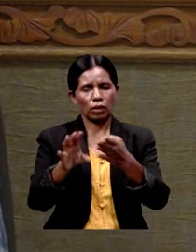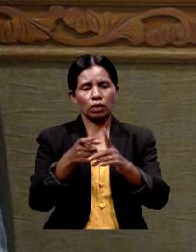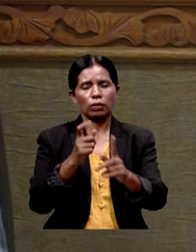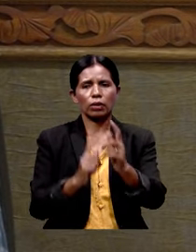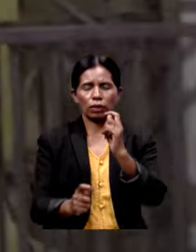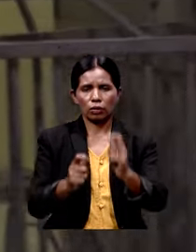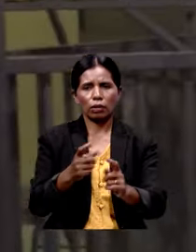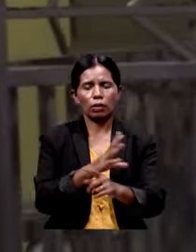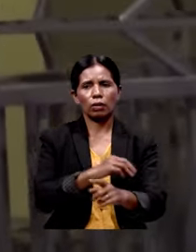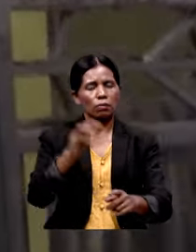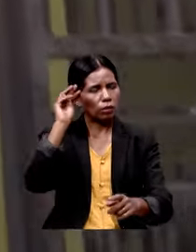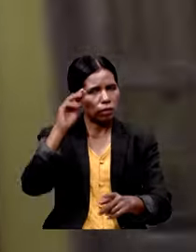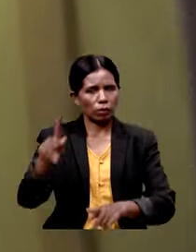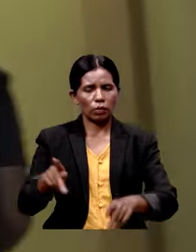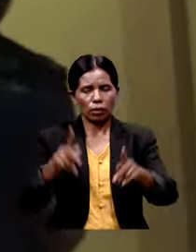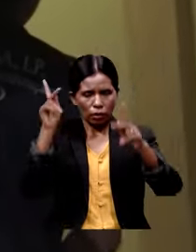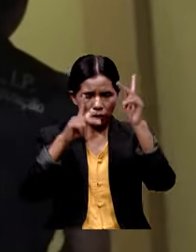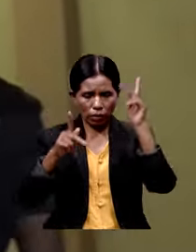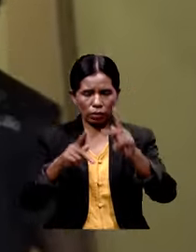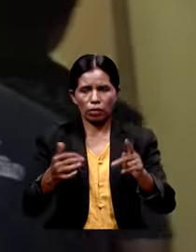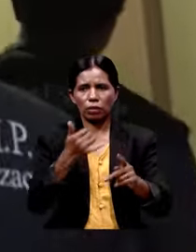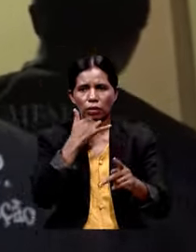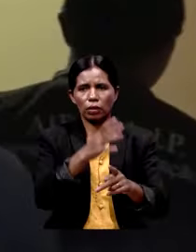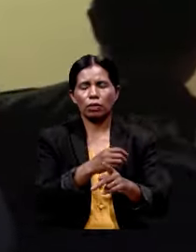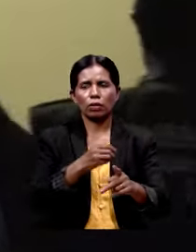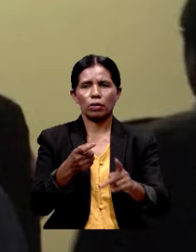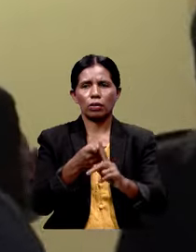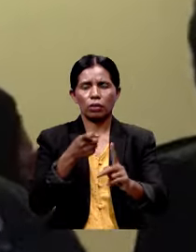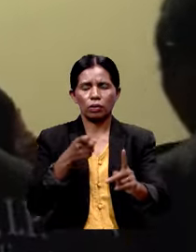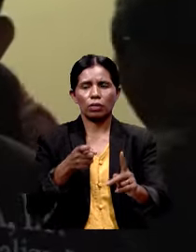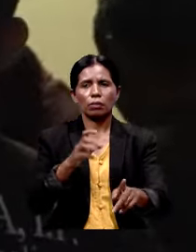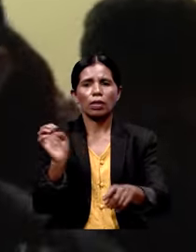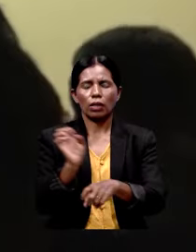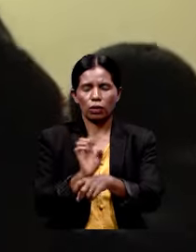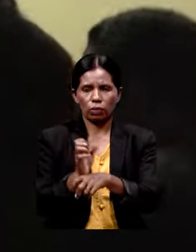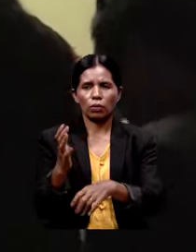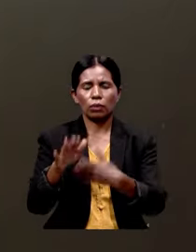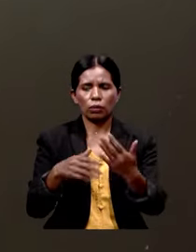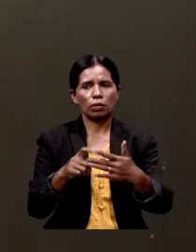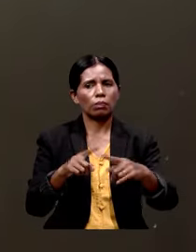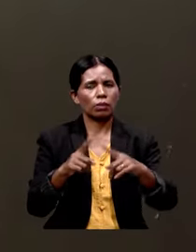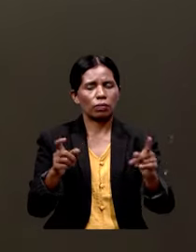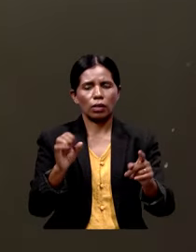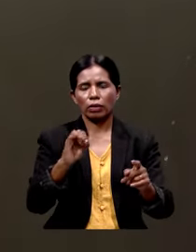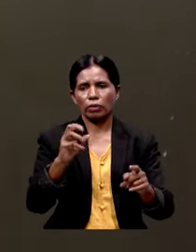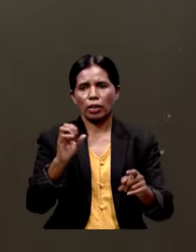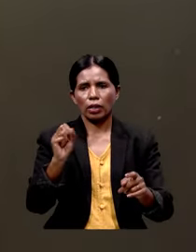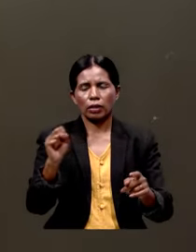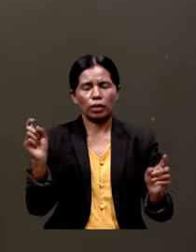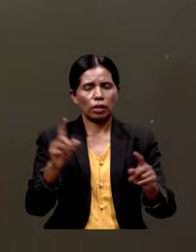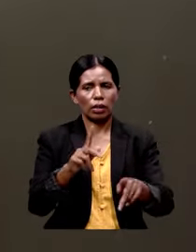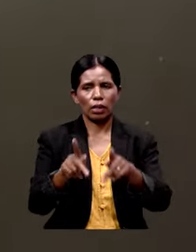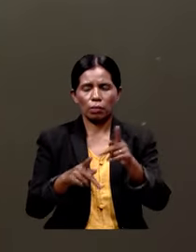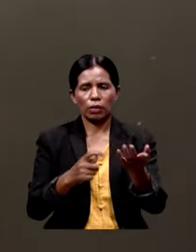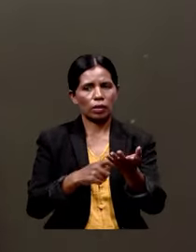no Ministério Público ba caso irregularidade nebe comete husi operador económica sira mai be a IFES la bele bahatan tamba pessoal